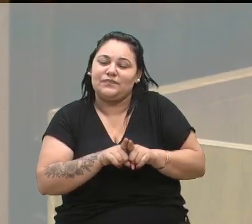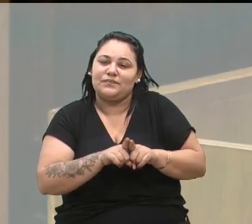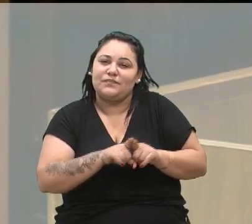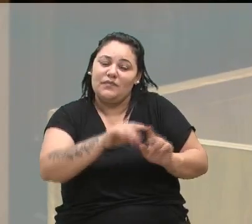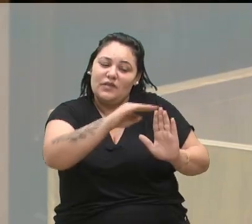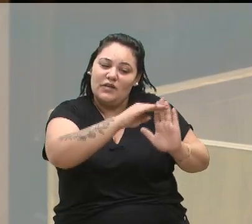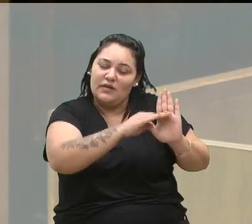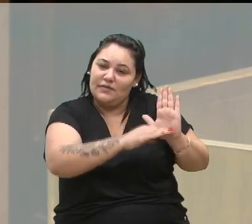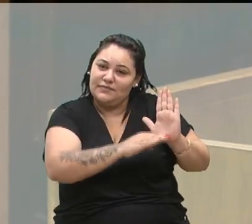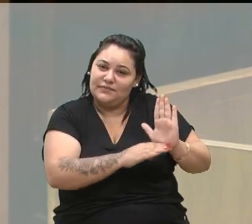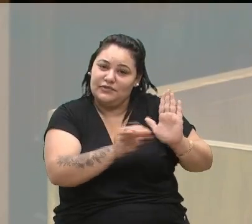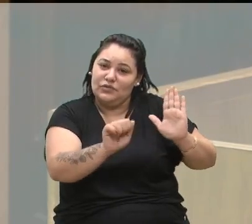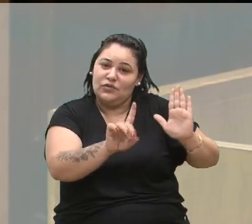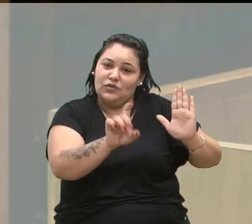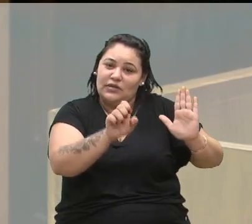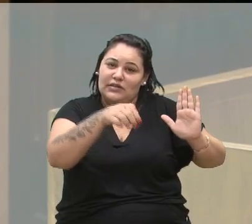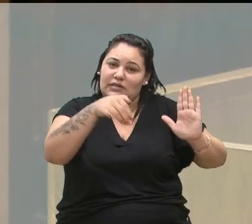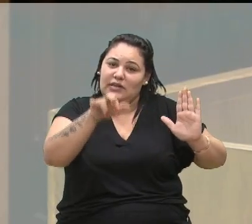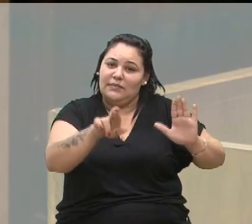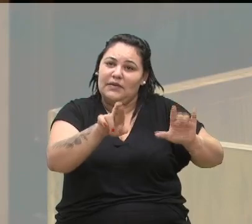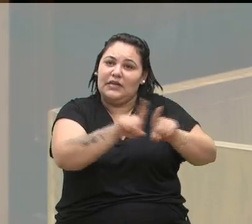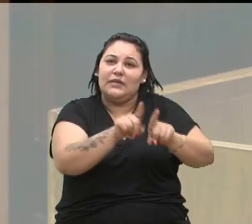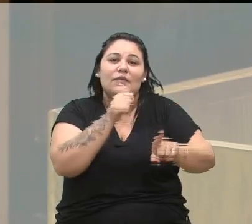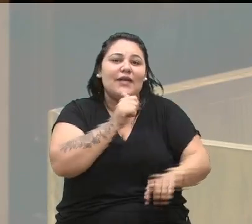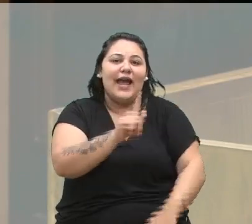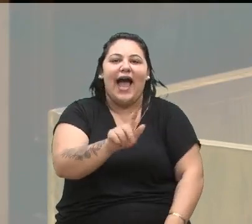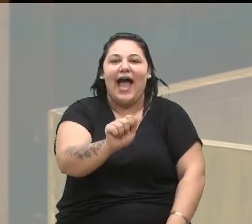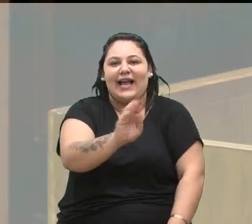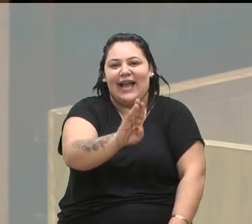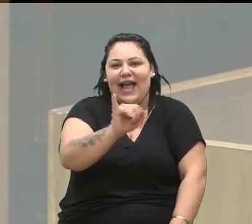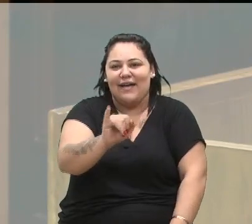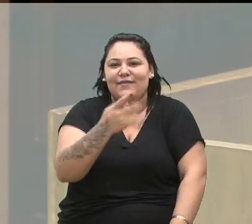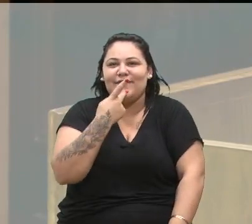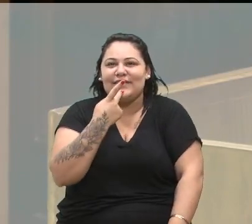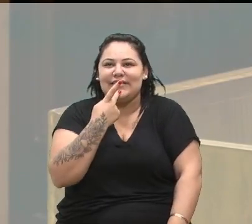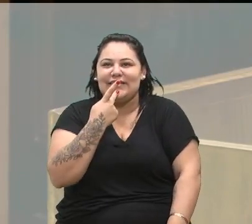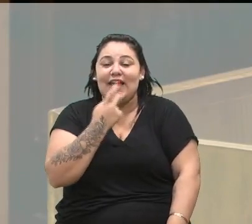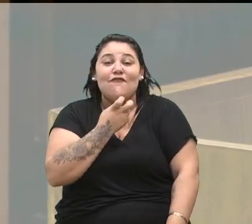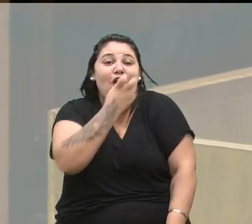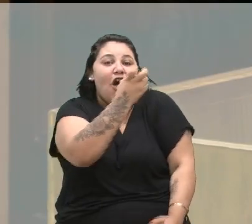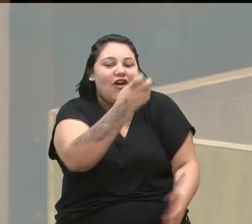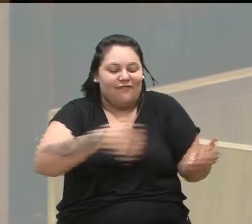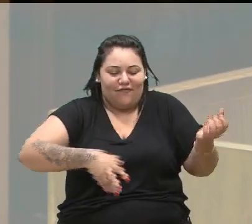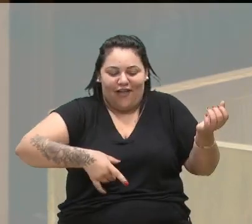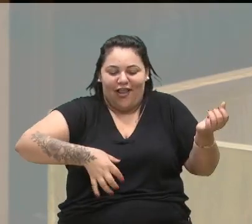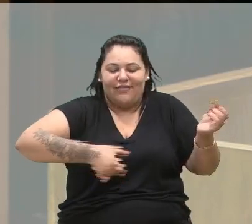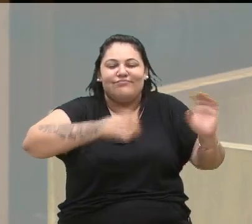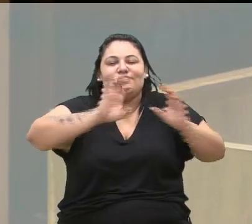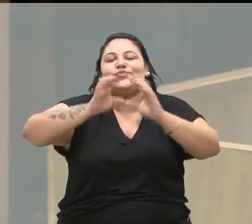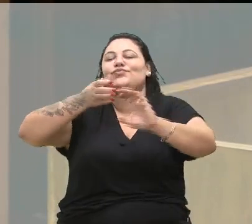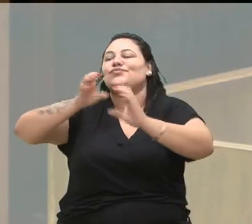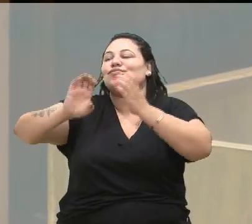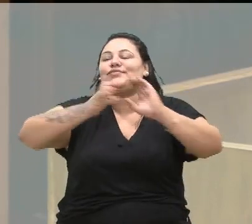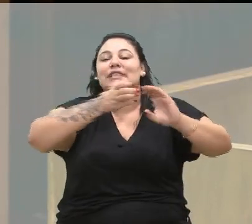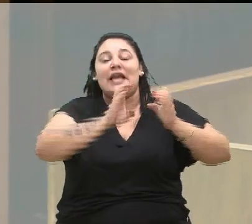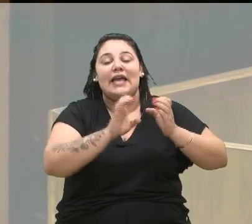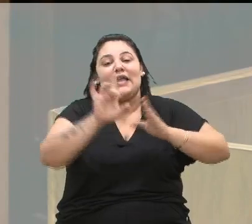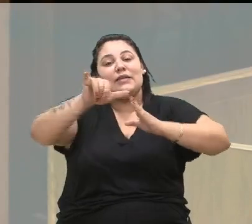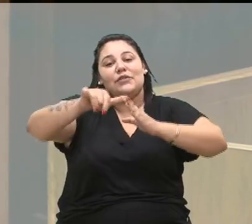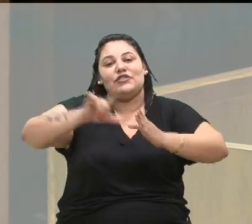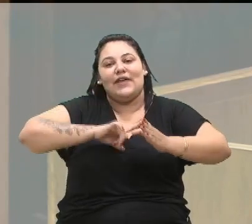o Glademir Bonamigo e a Gabriela, que vão fazer voz e violão, vão fazer uma apresentação de música. Depois nós teremos,